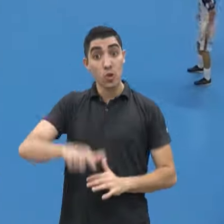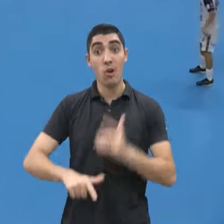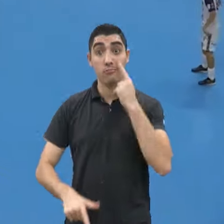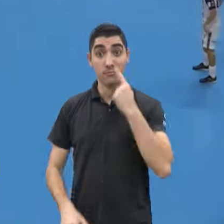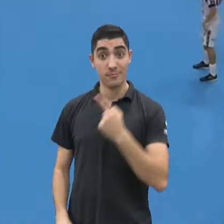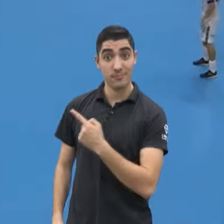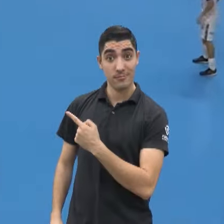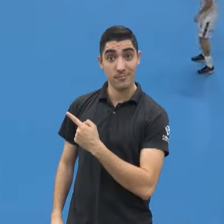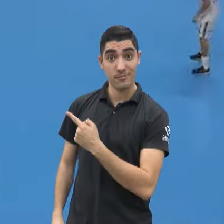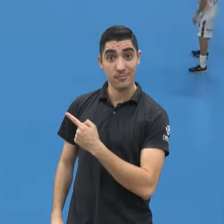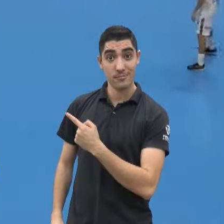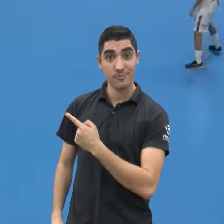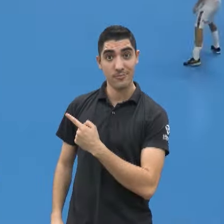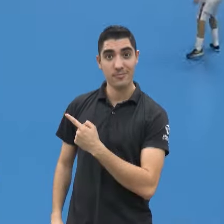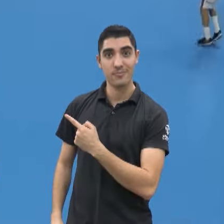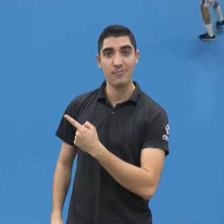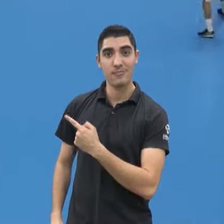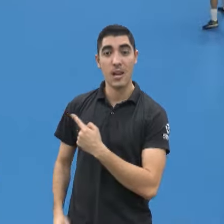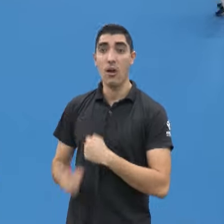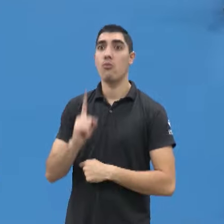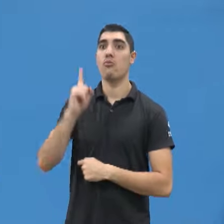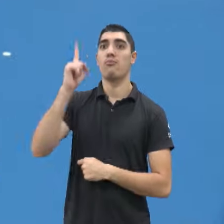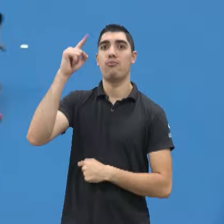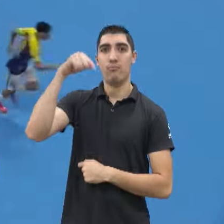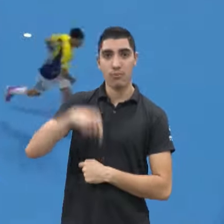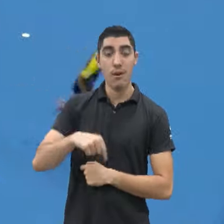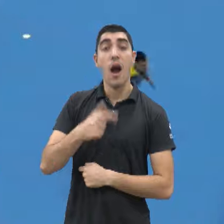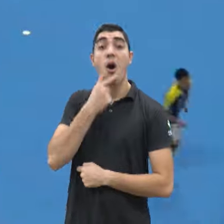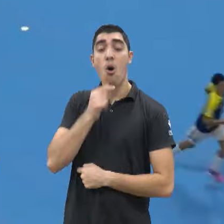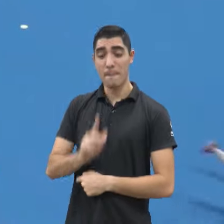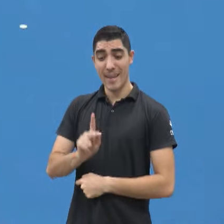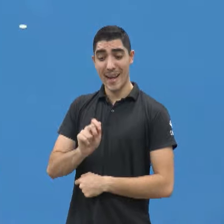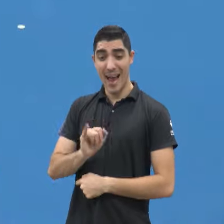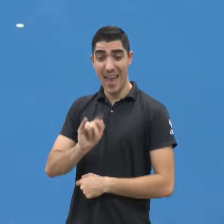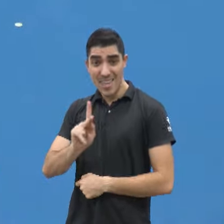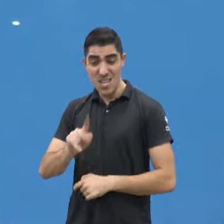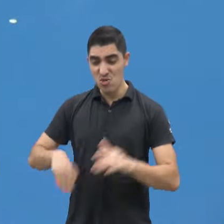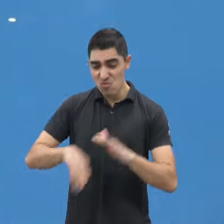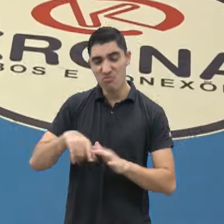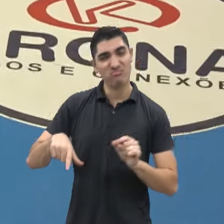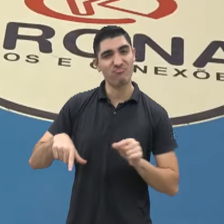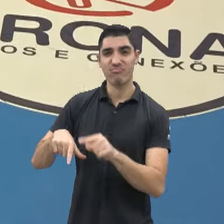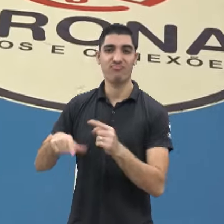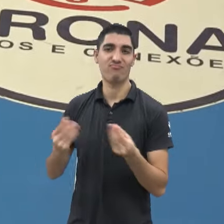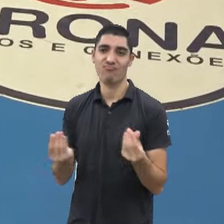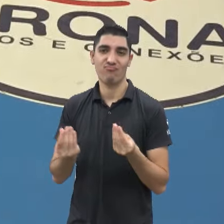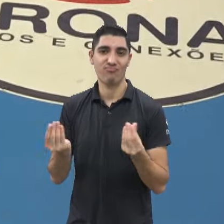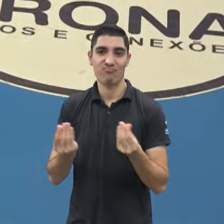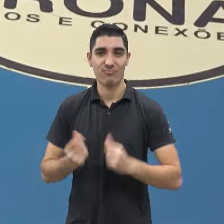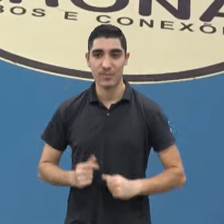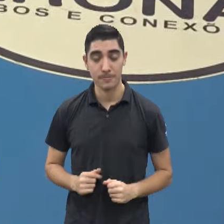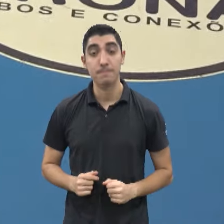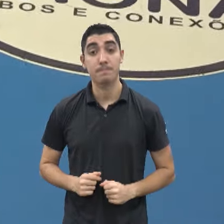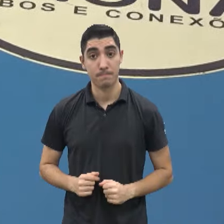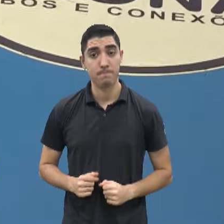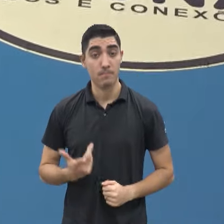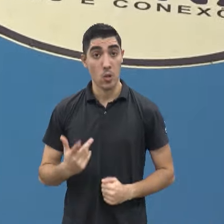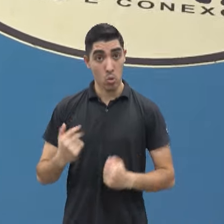chutando tudo, a bola subiu. Só que aí Kaique bateu sem direção pela linha de fundo. Jogando como goleiro